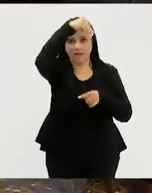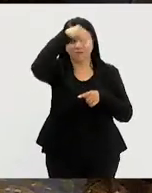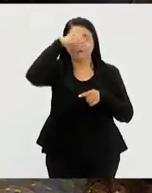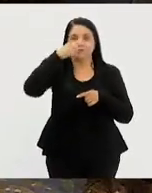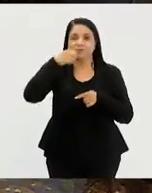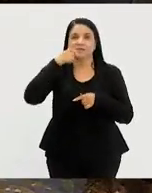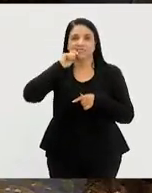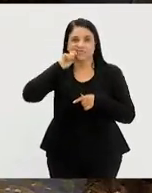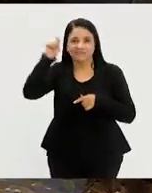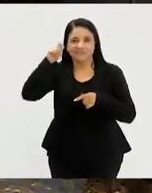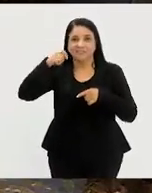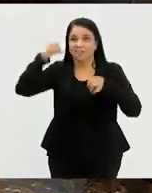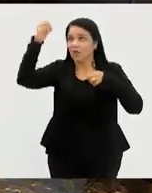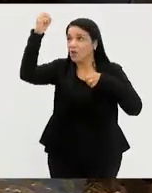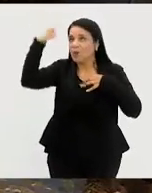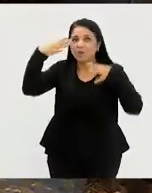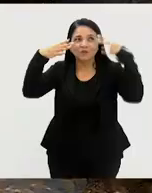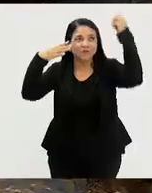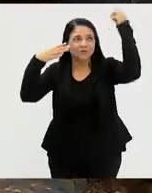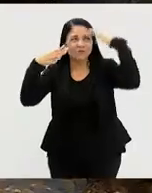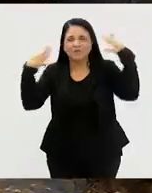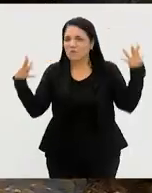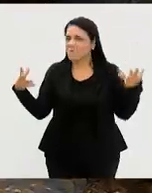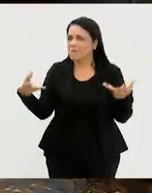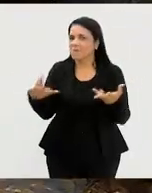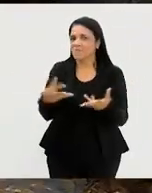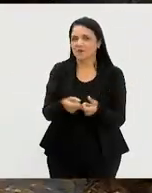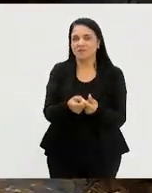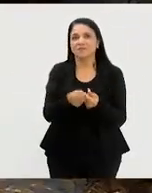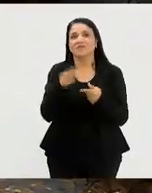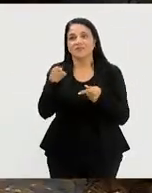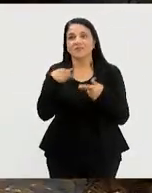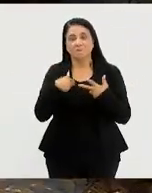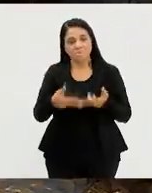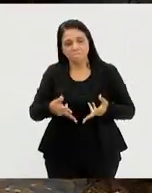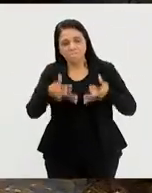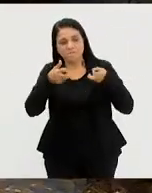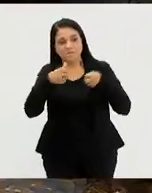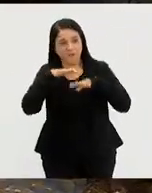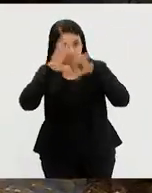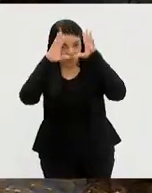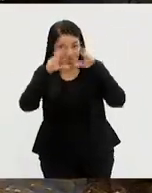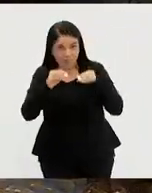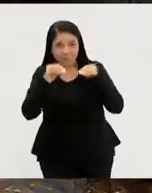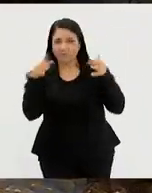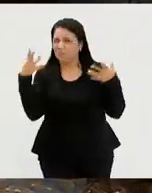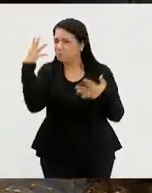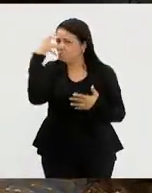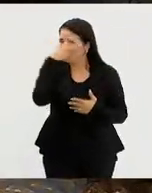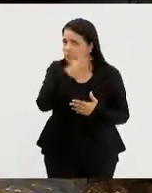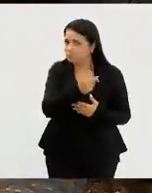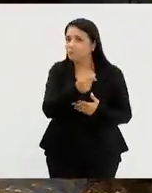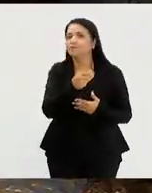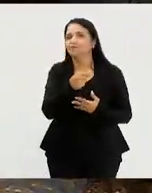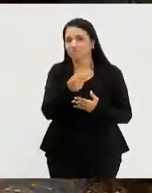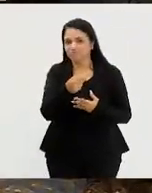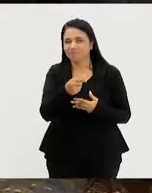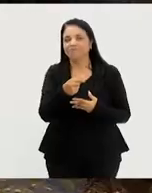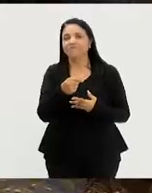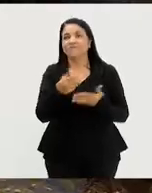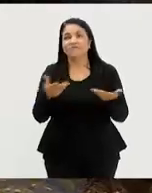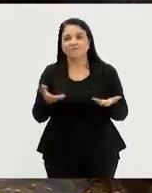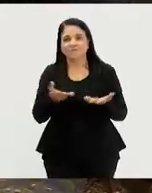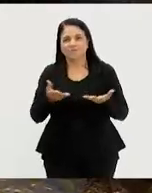eh Espetacular realmente quem não viu veja que tá muito bonito hoje nós tivemos uma